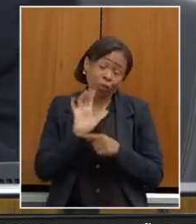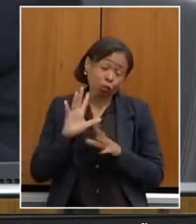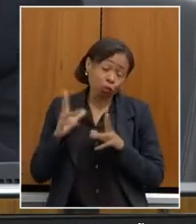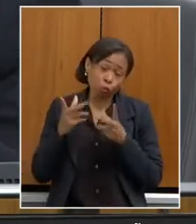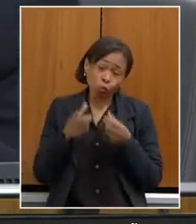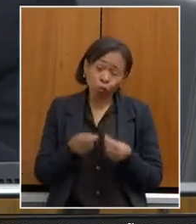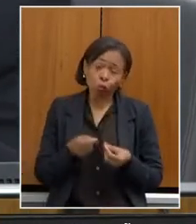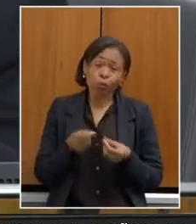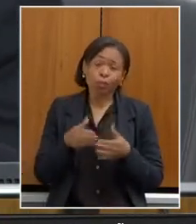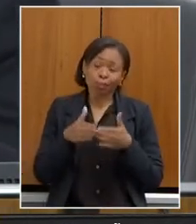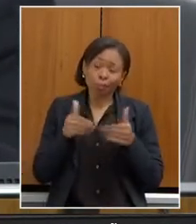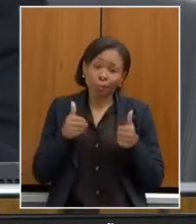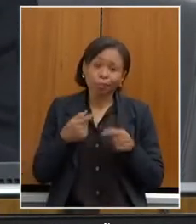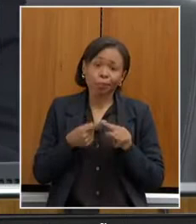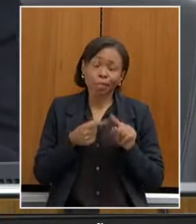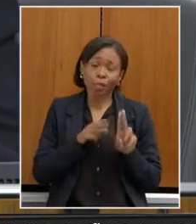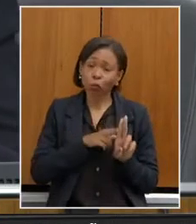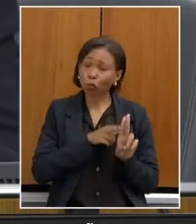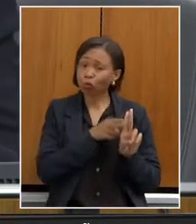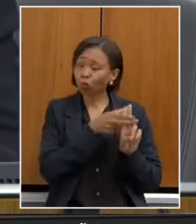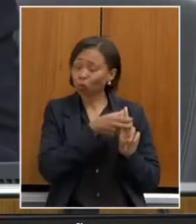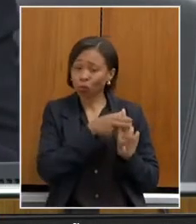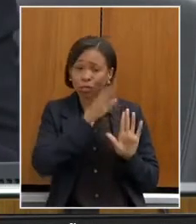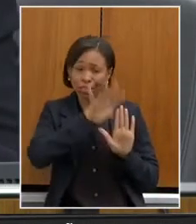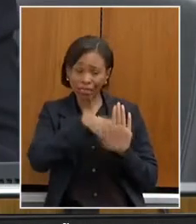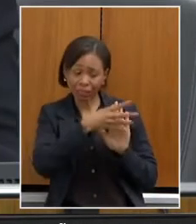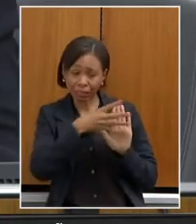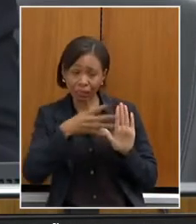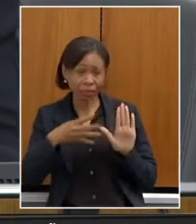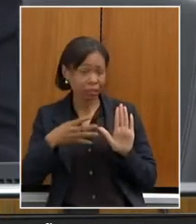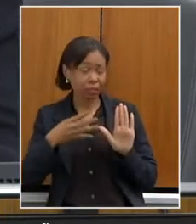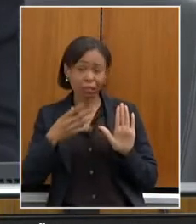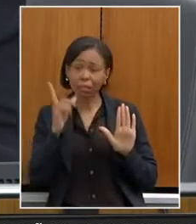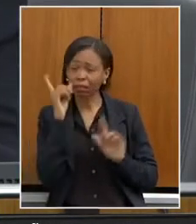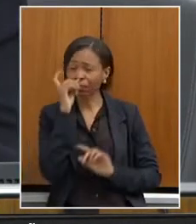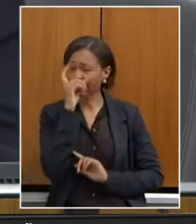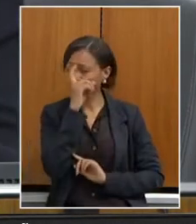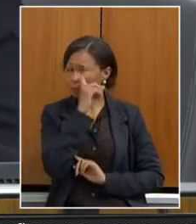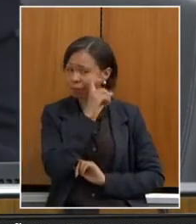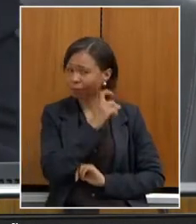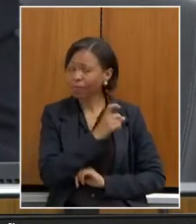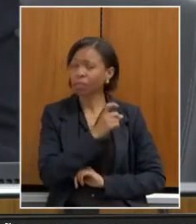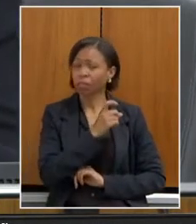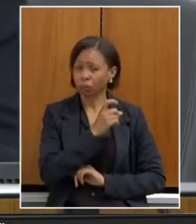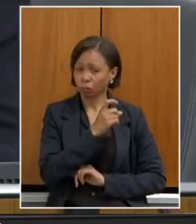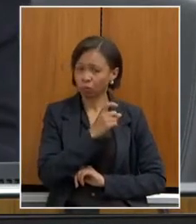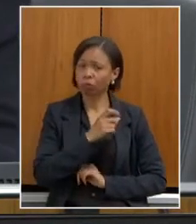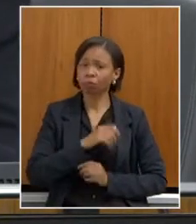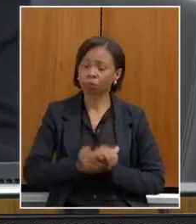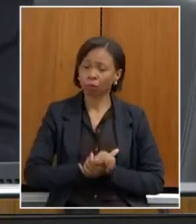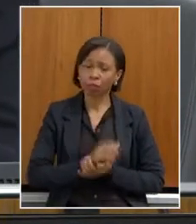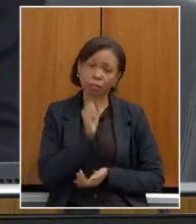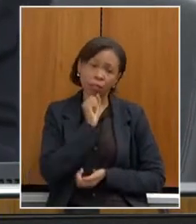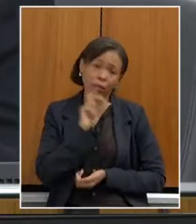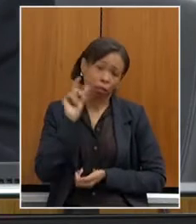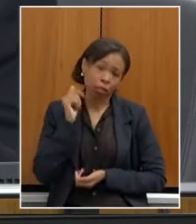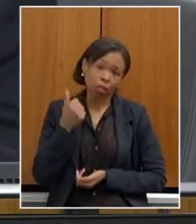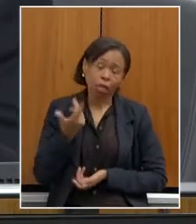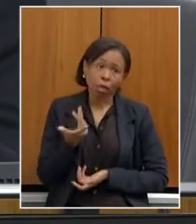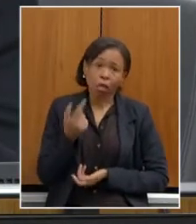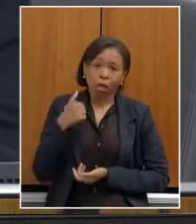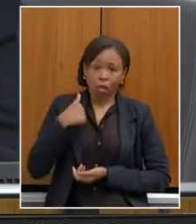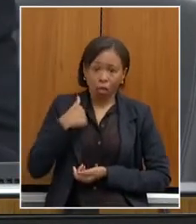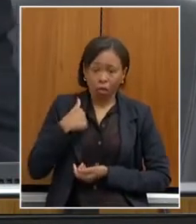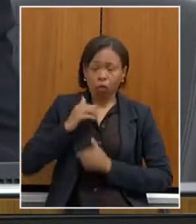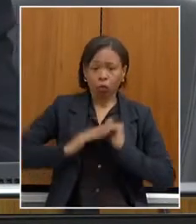ser sustentável no SUS com essa tabela tão defasada que nós temos sou radiologista como o senhor